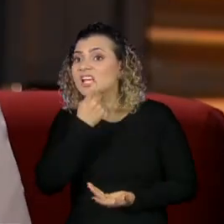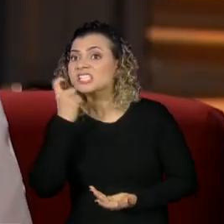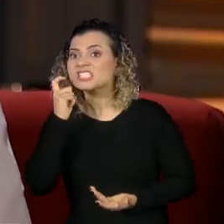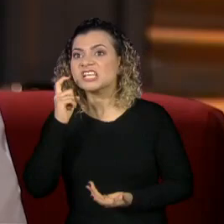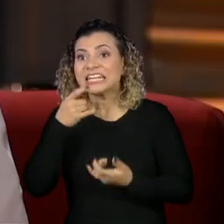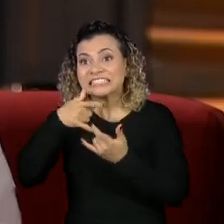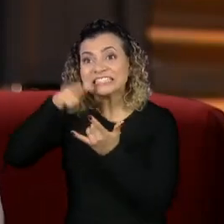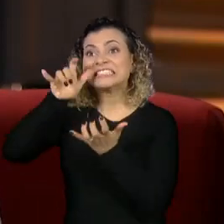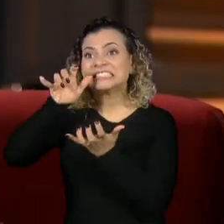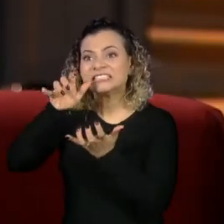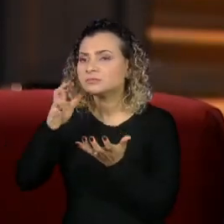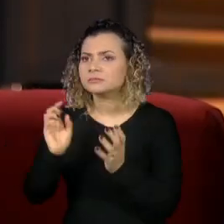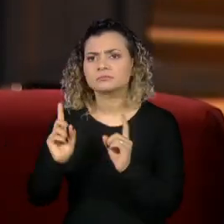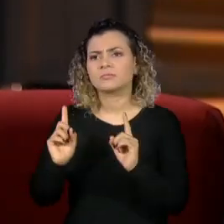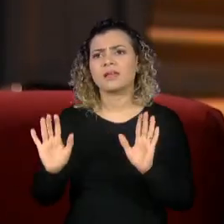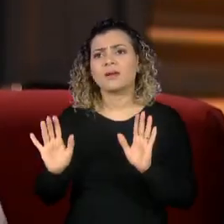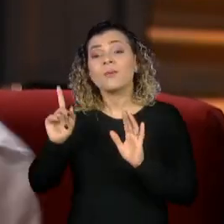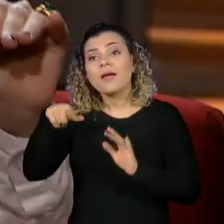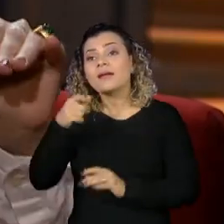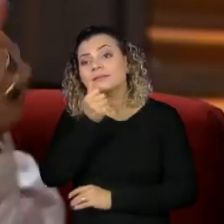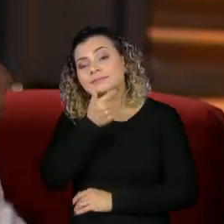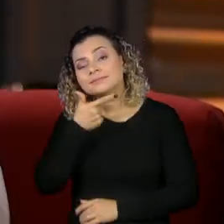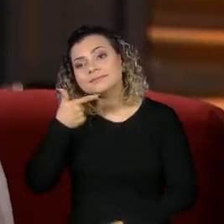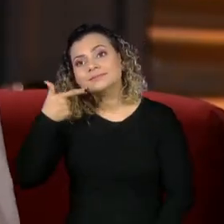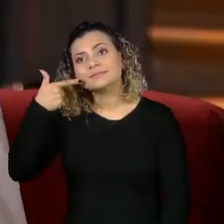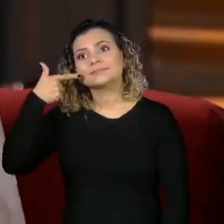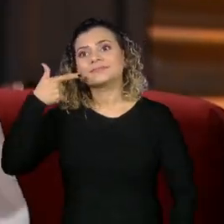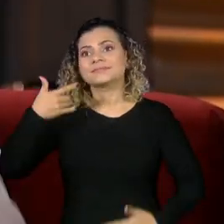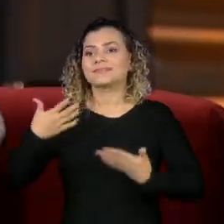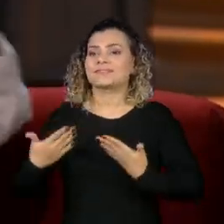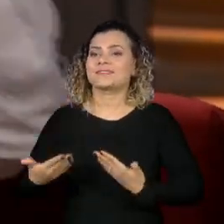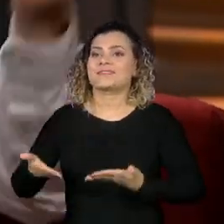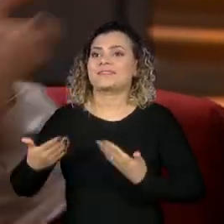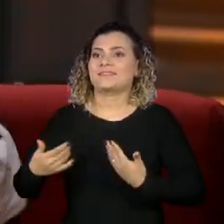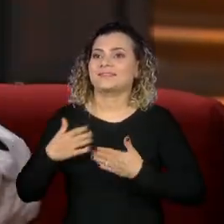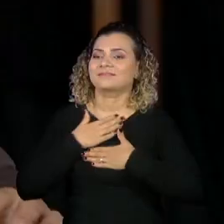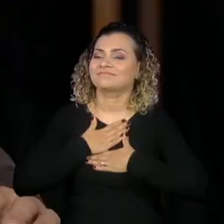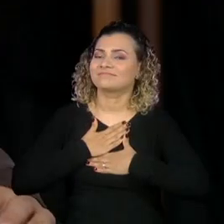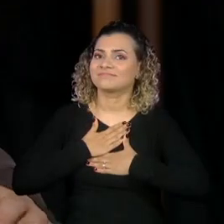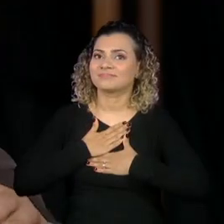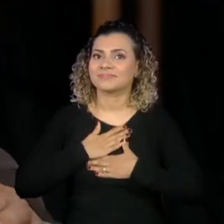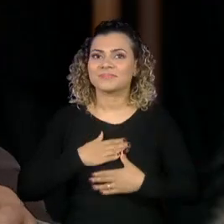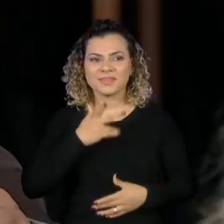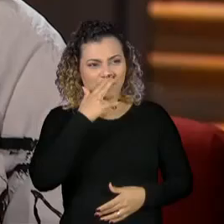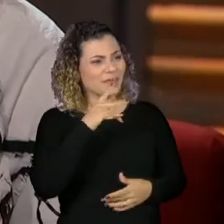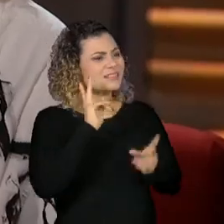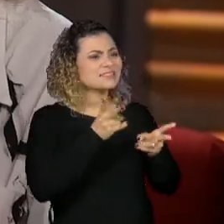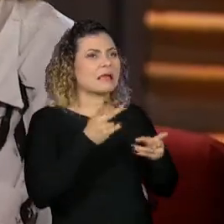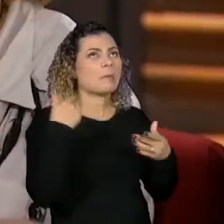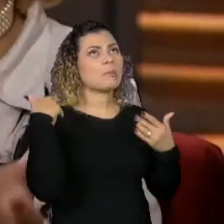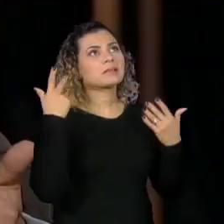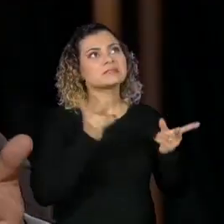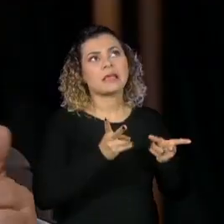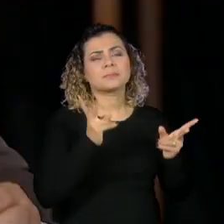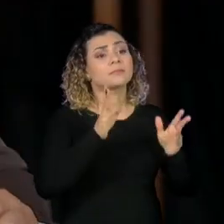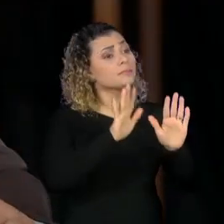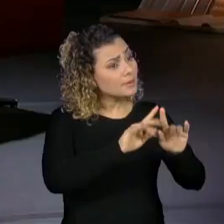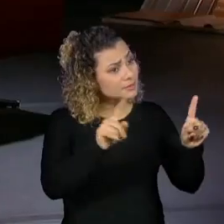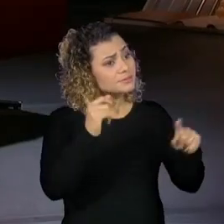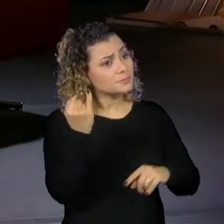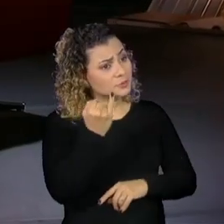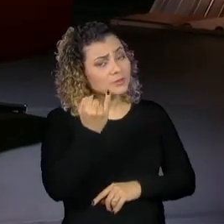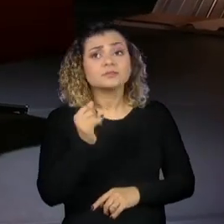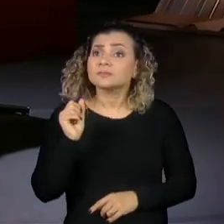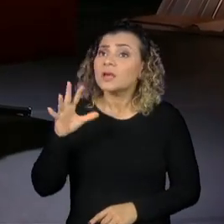a beleza dos meus ouvidos por exemplo pois bem né Não tipo assim ele Pezão né O que é importante